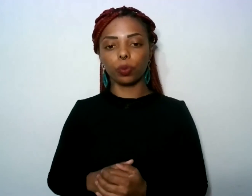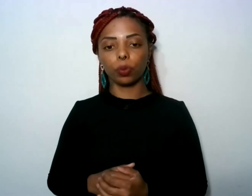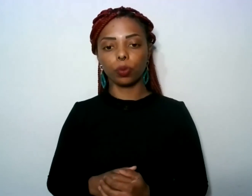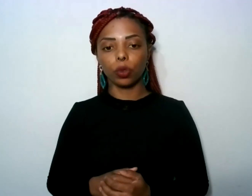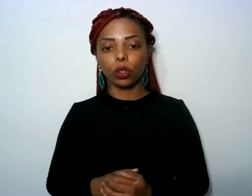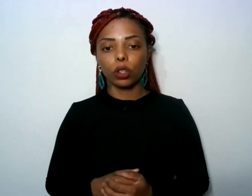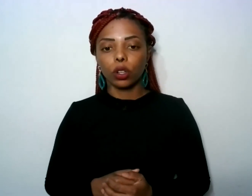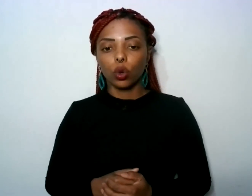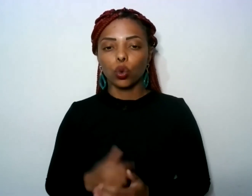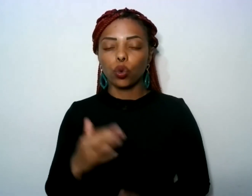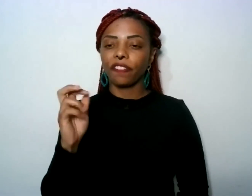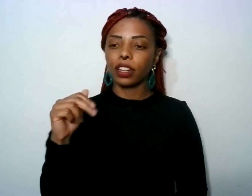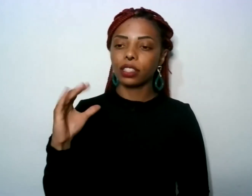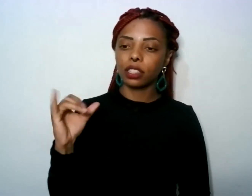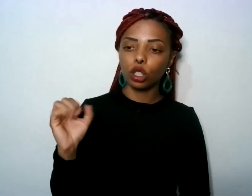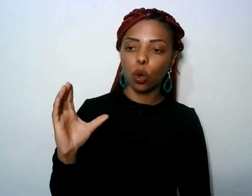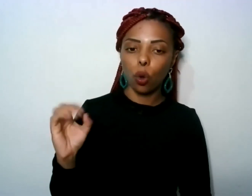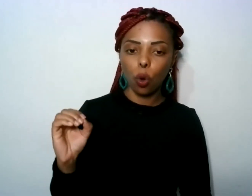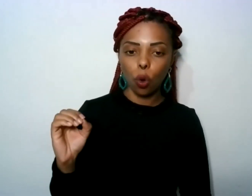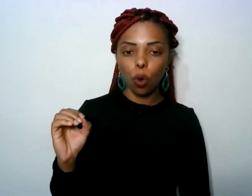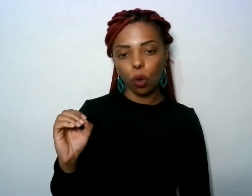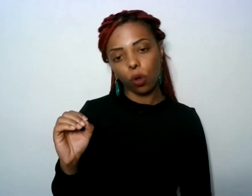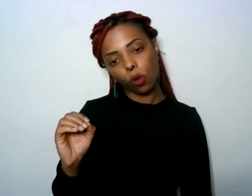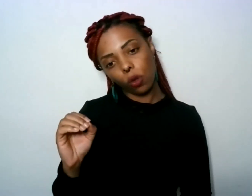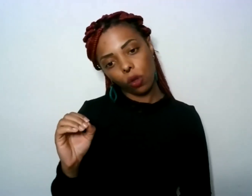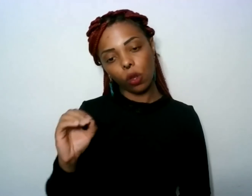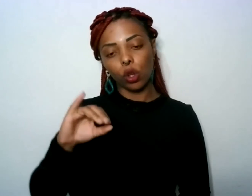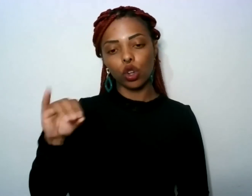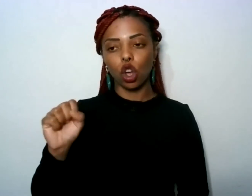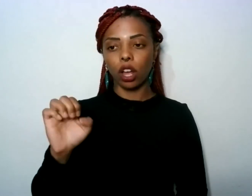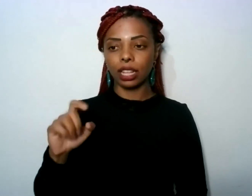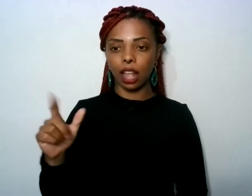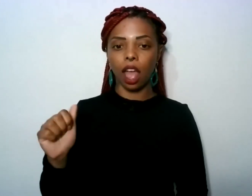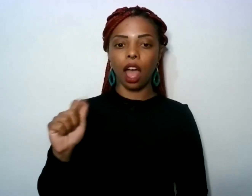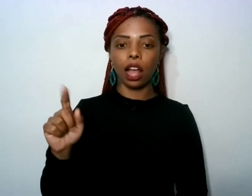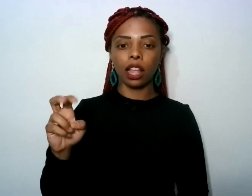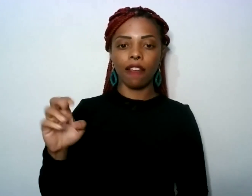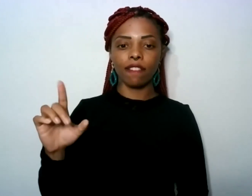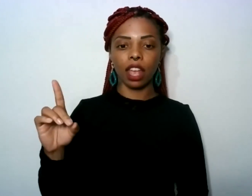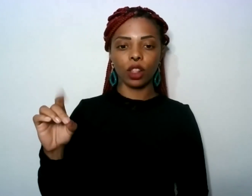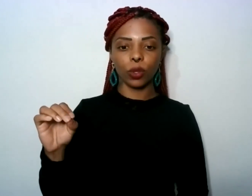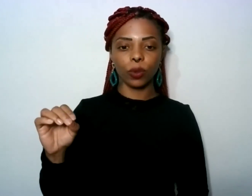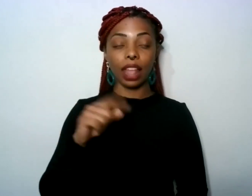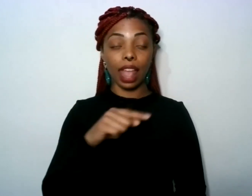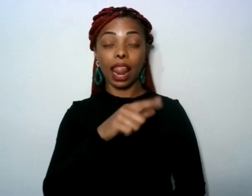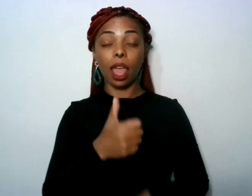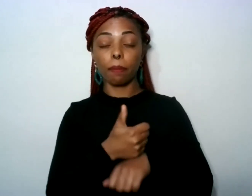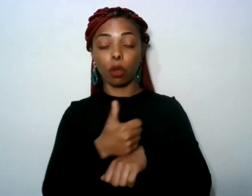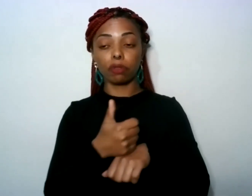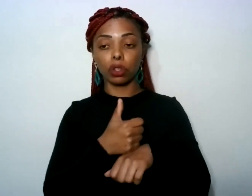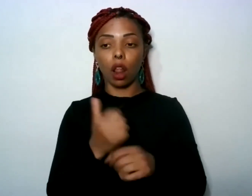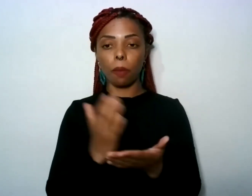Francisco Francisco José Azevedo que é um biblioteco um bibliotecário formado